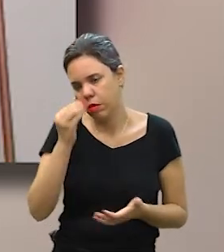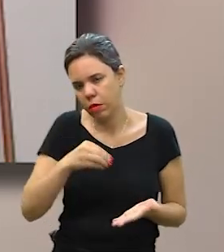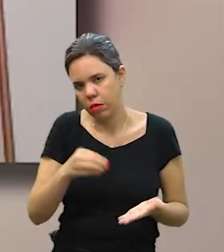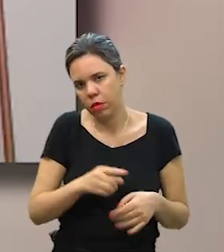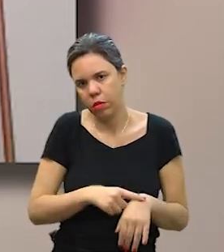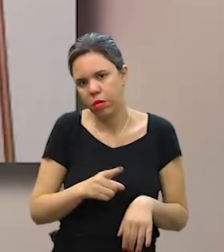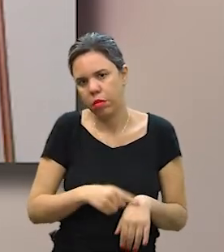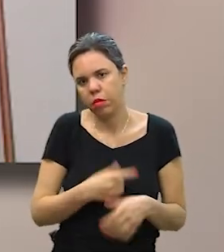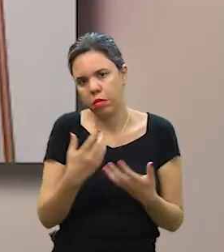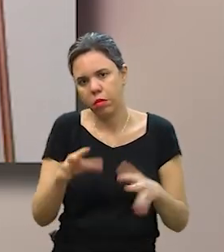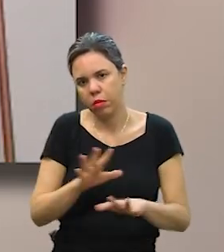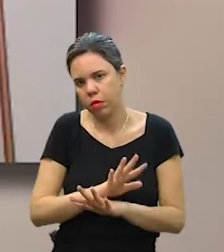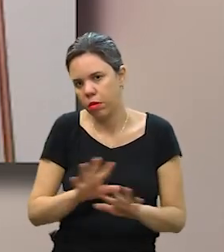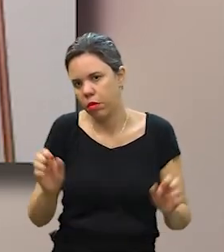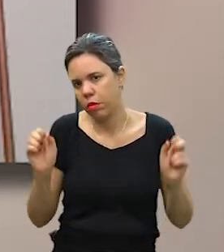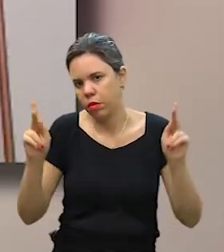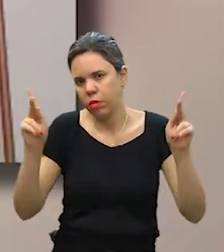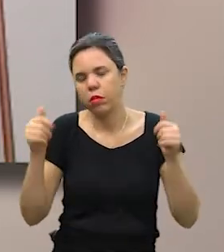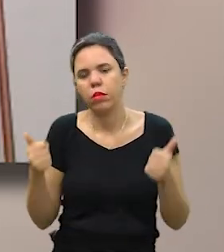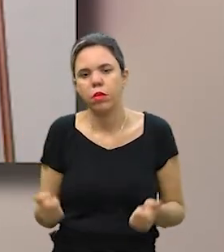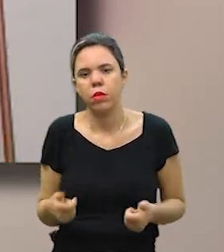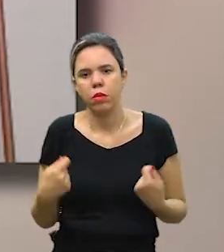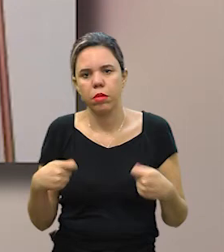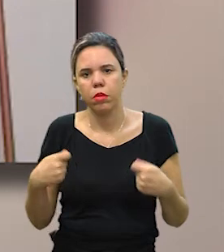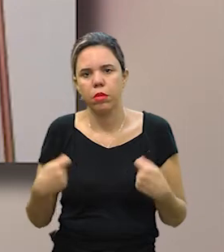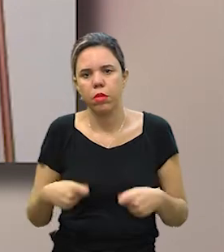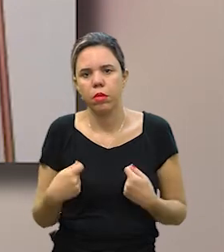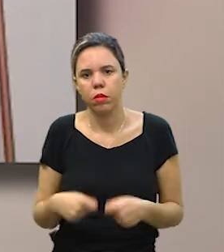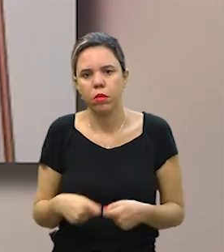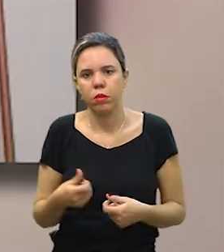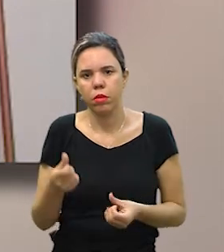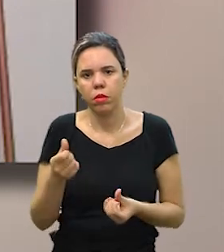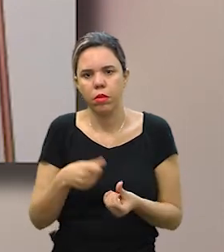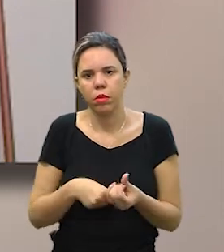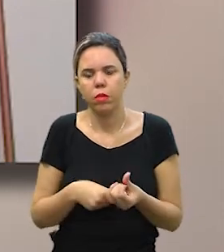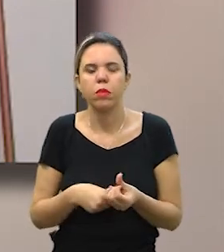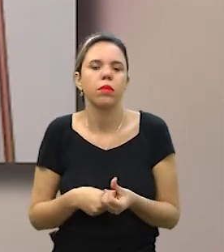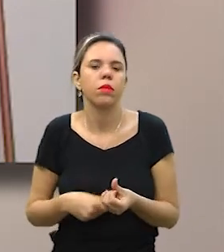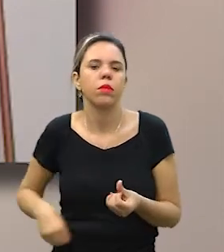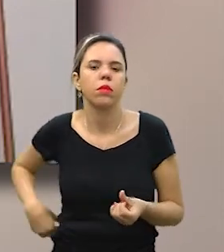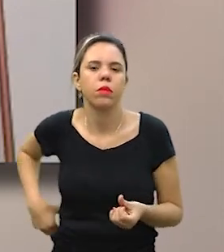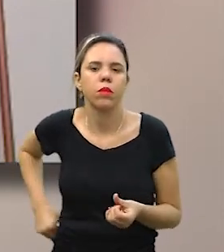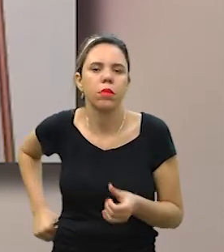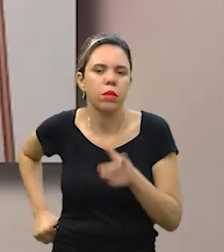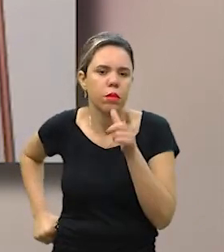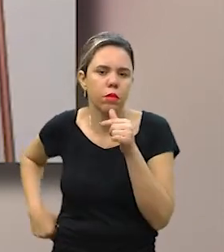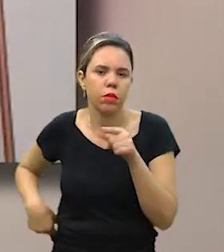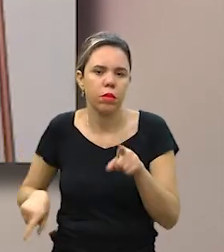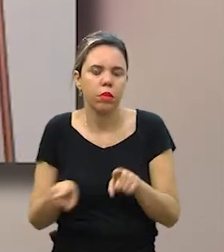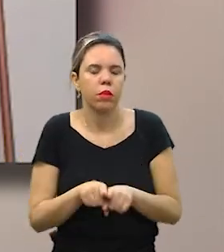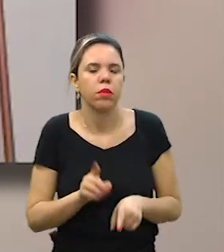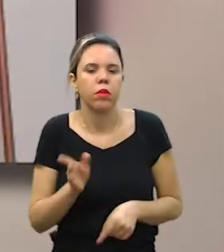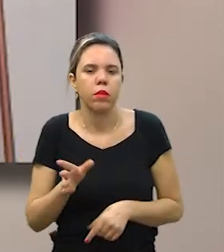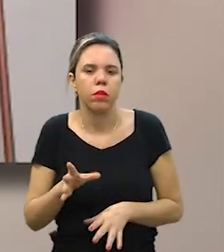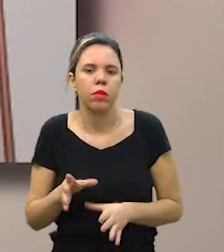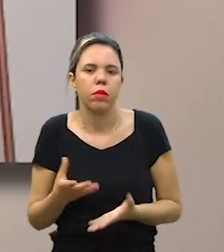ele recusar naquele momento e não quiser, ok. Mas ele precisa, a partir do 6º mês, da